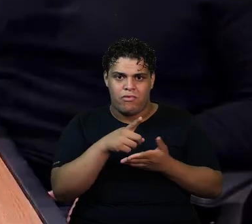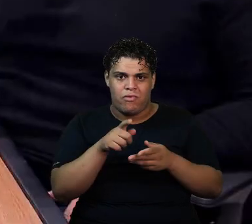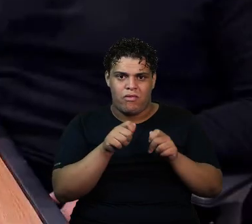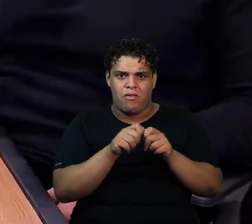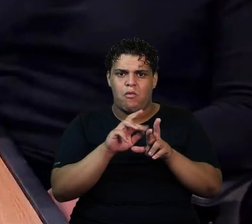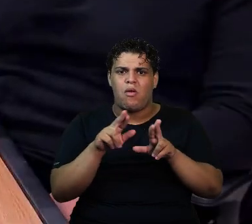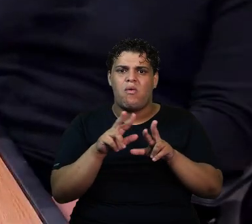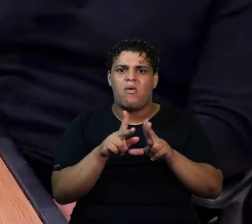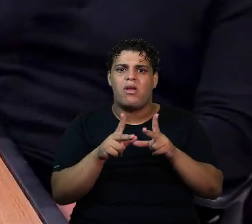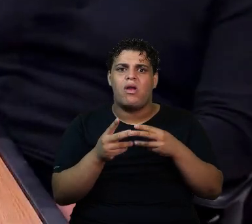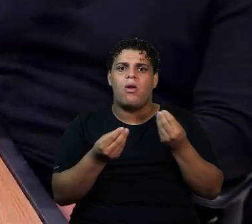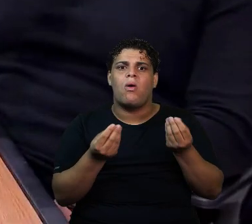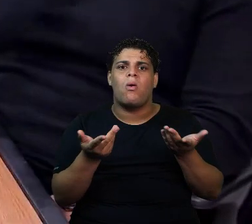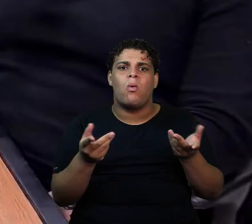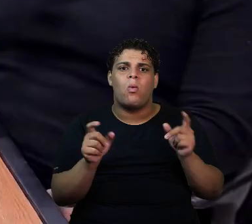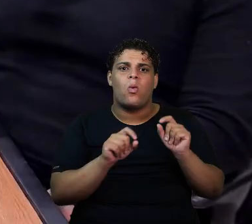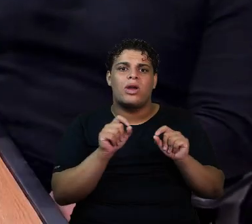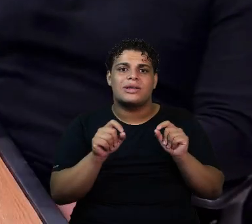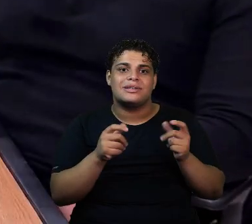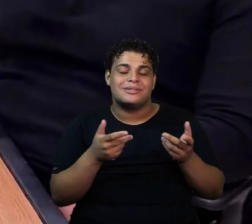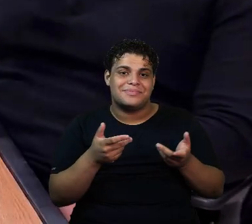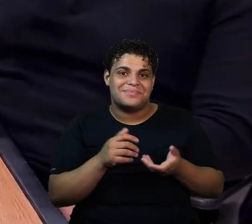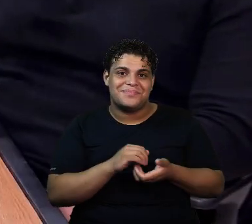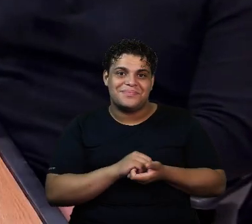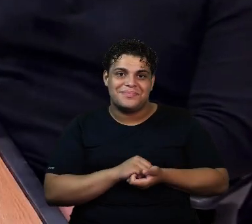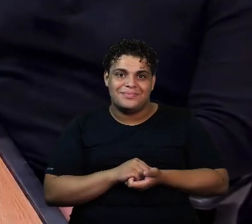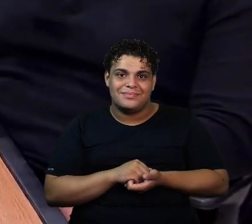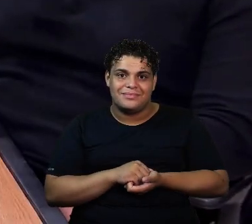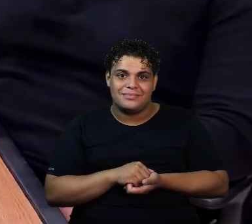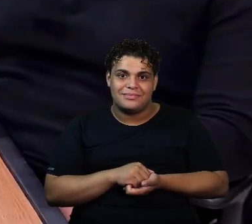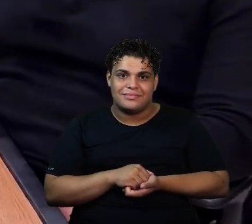fez diferente no Dia Mundial do Meio Ambiente?